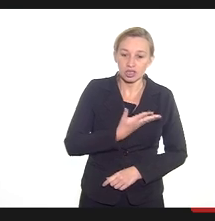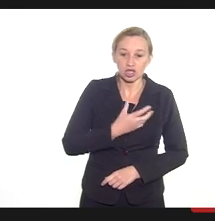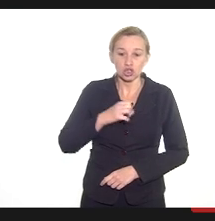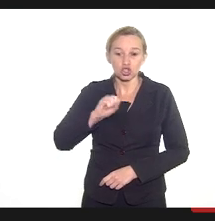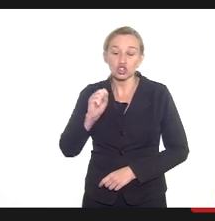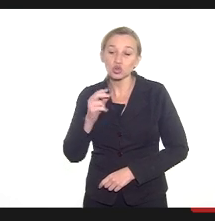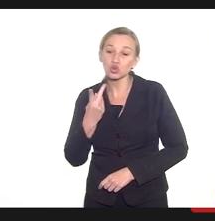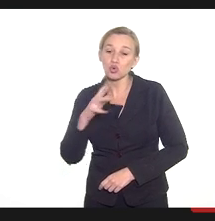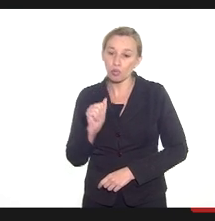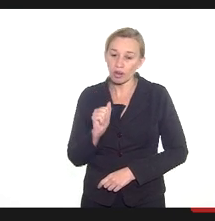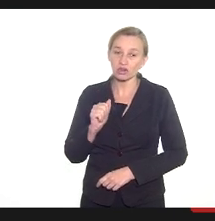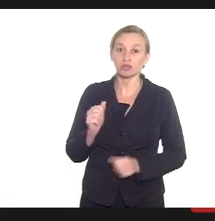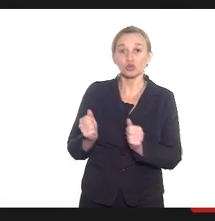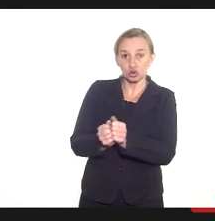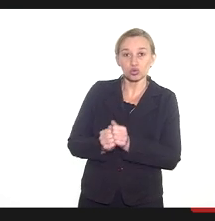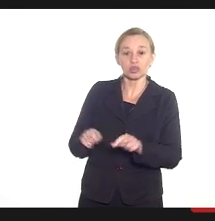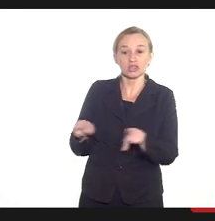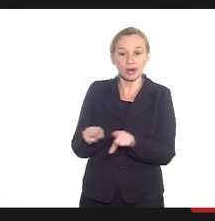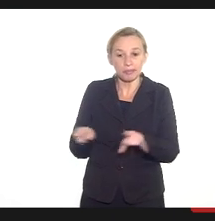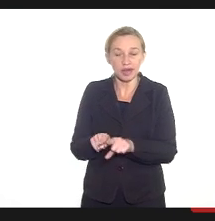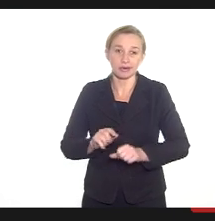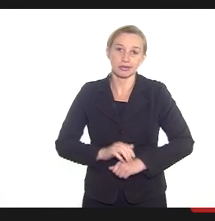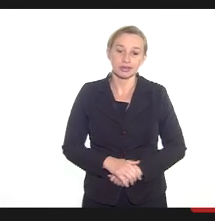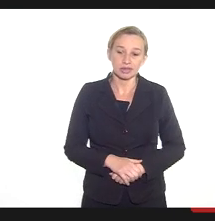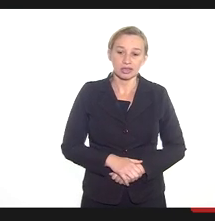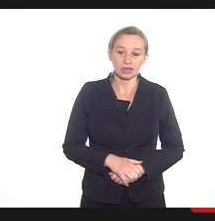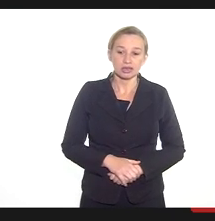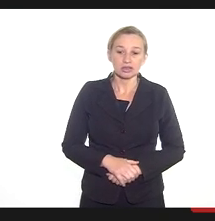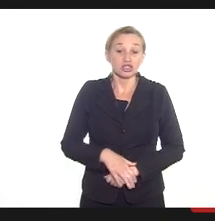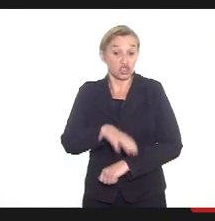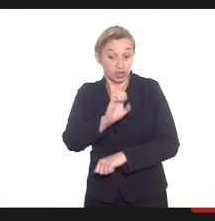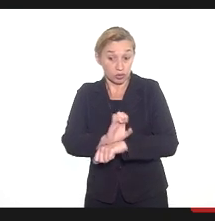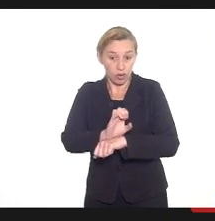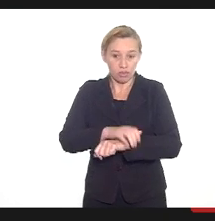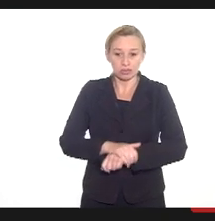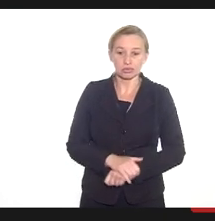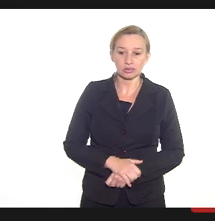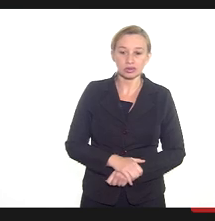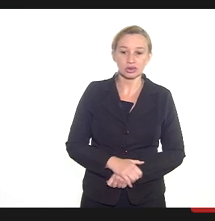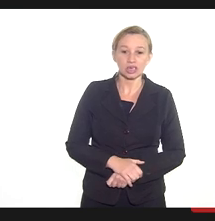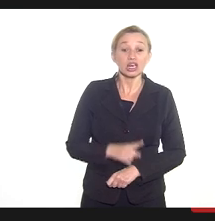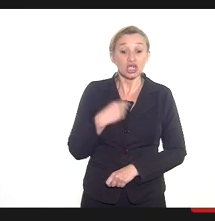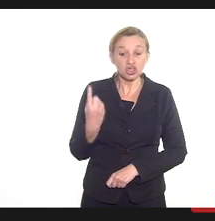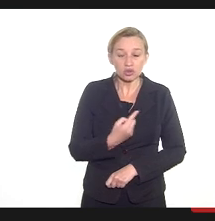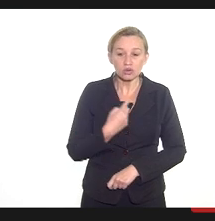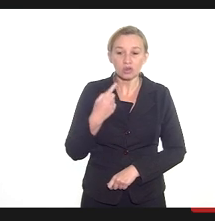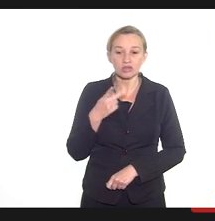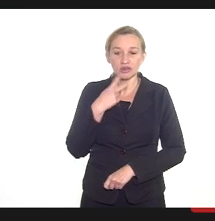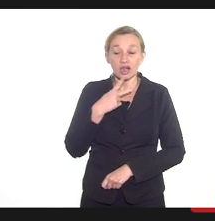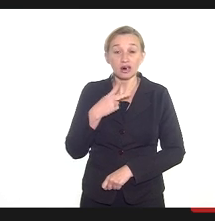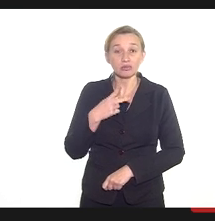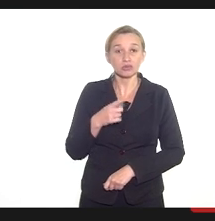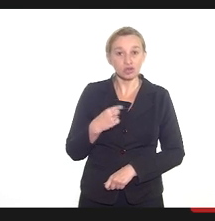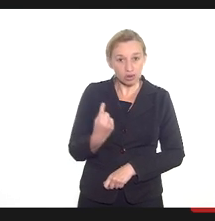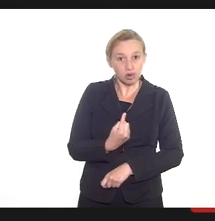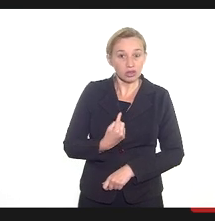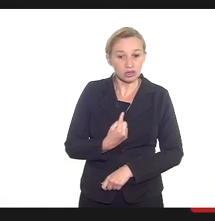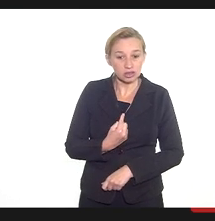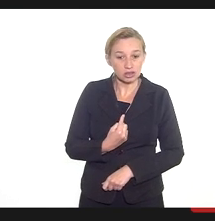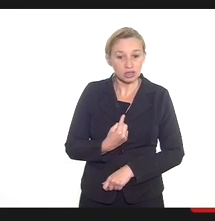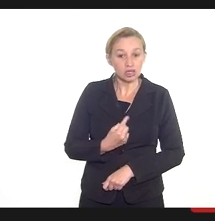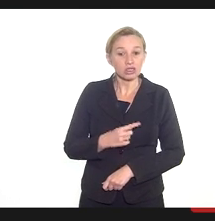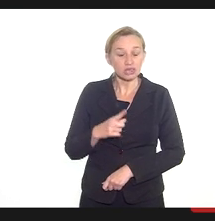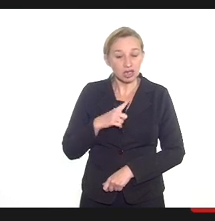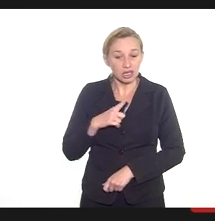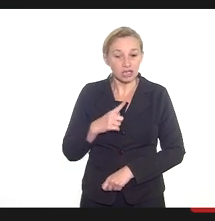estamos juntas também no levante estadual, mas que nós falemos por nós, que nós tenhamos